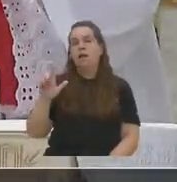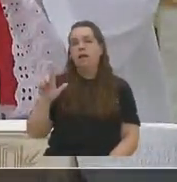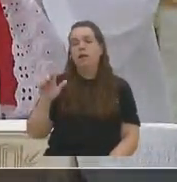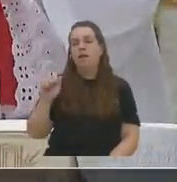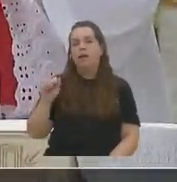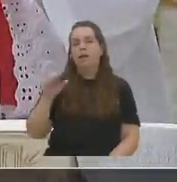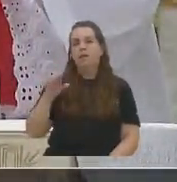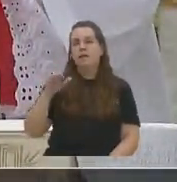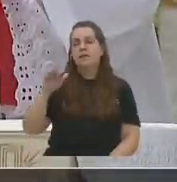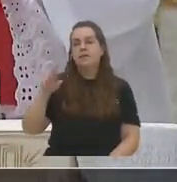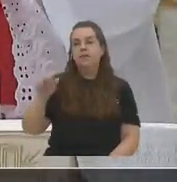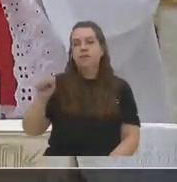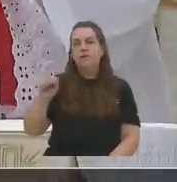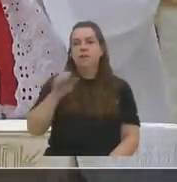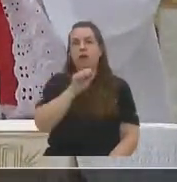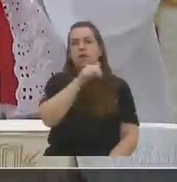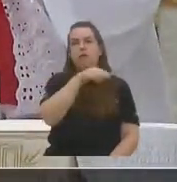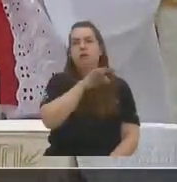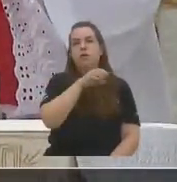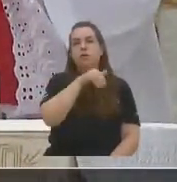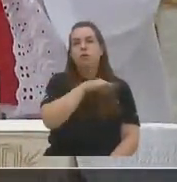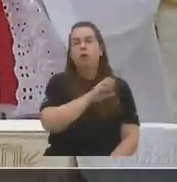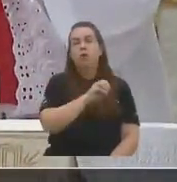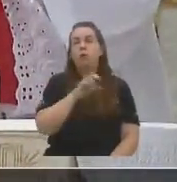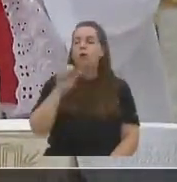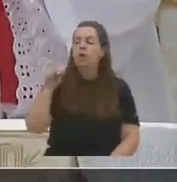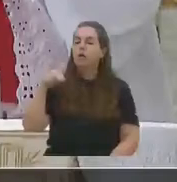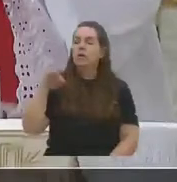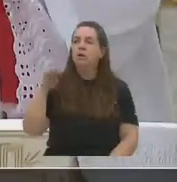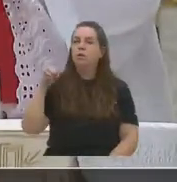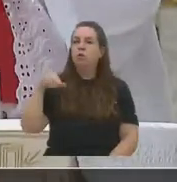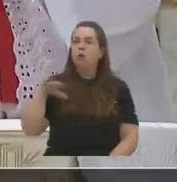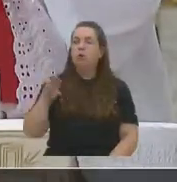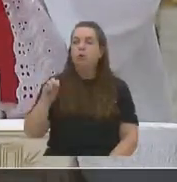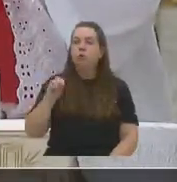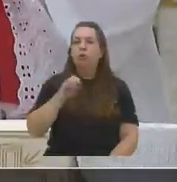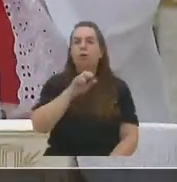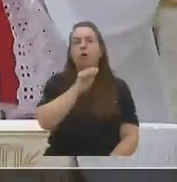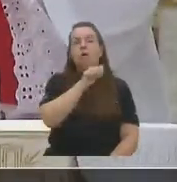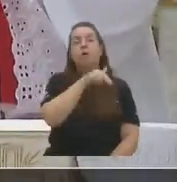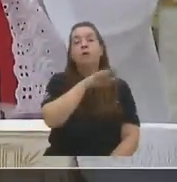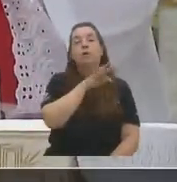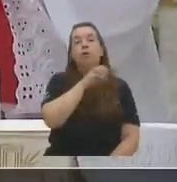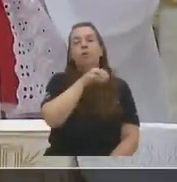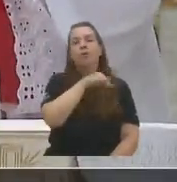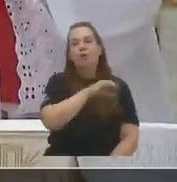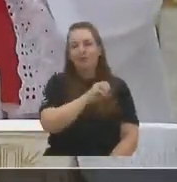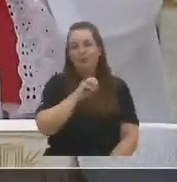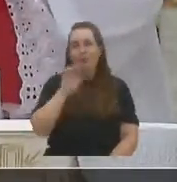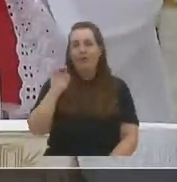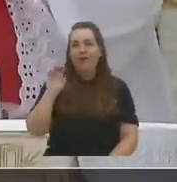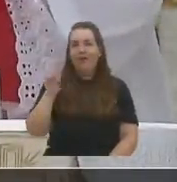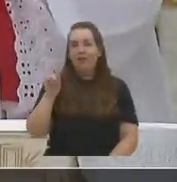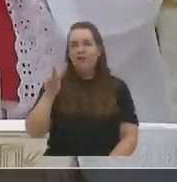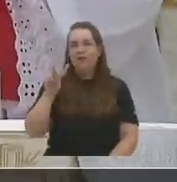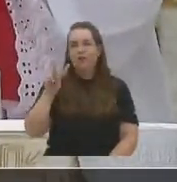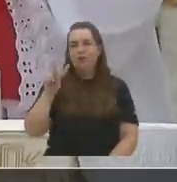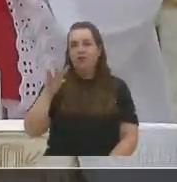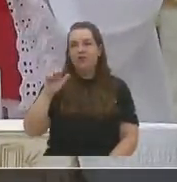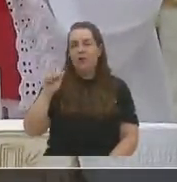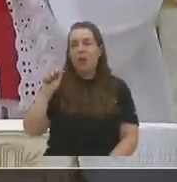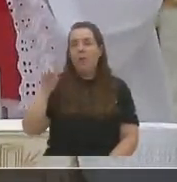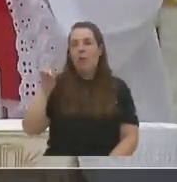Zagonel, Antônio Cordeiro de Abreu, Antônio Ortins, Antônio Rodrigues, Edivaldo Batista de